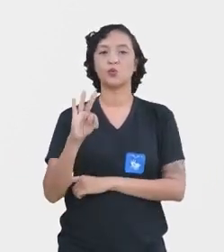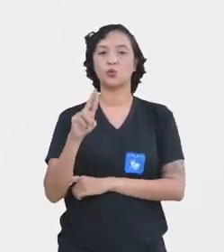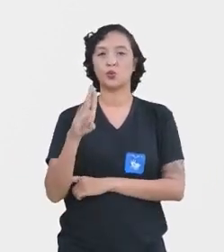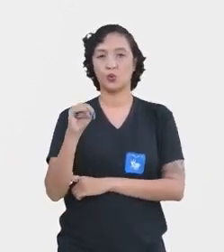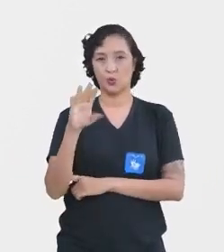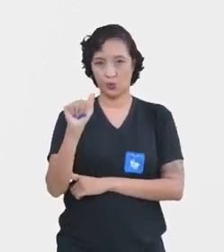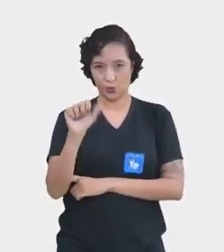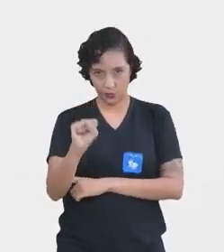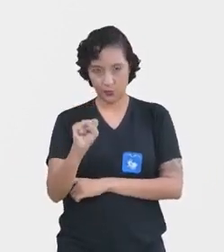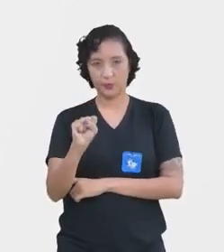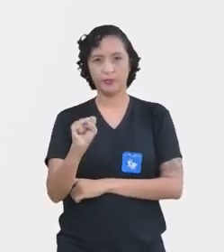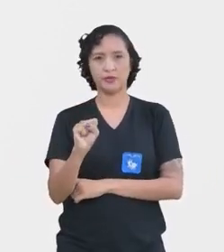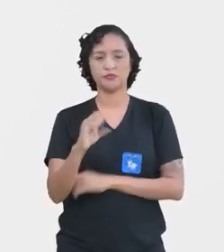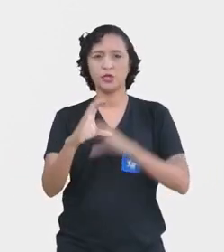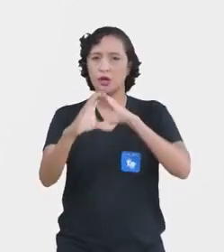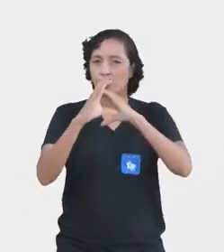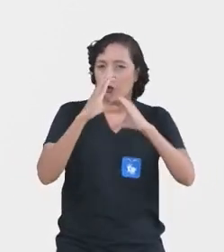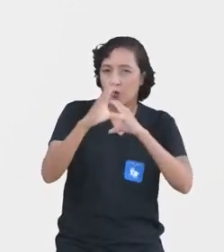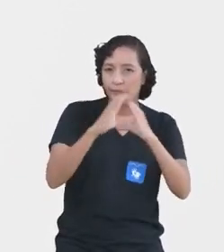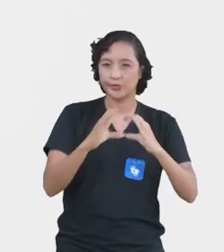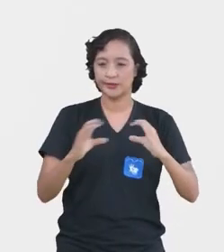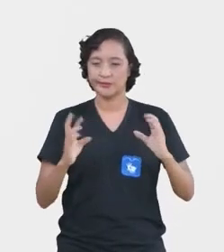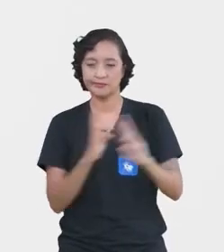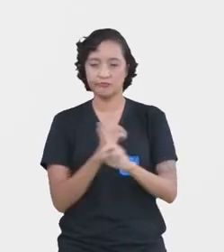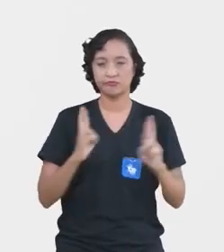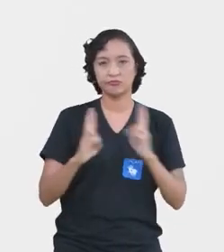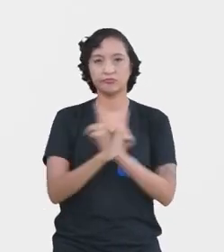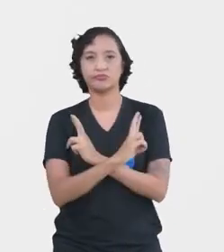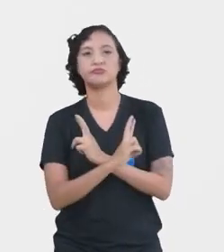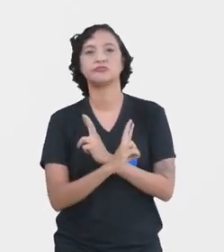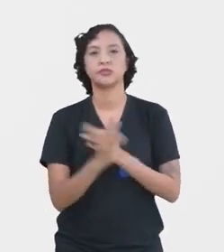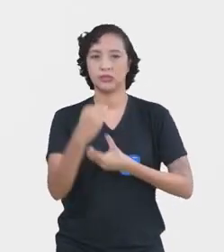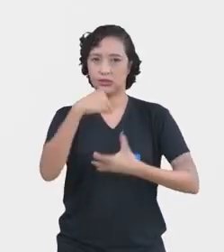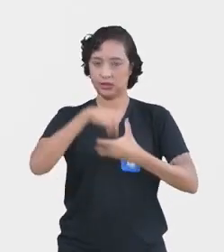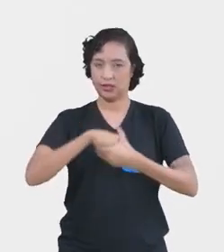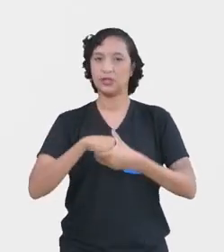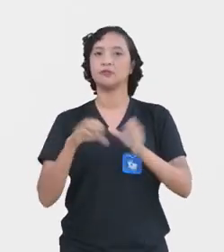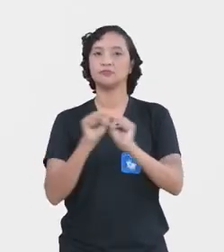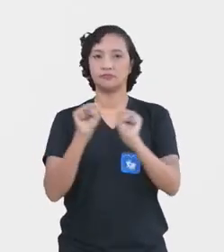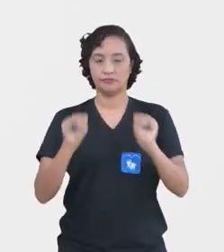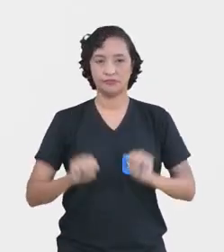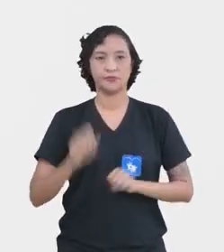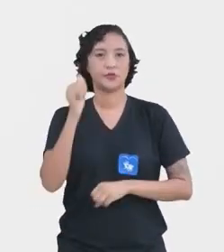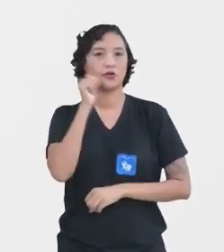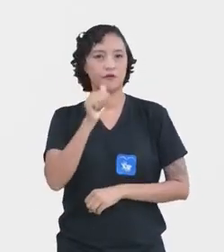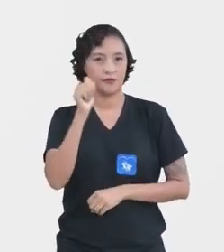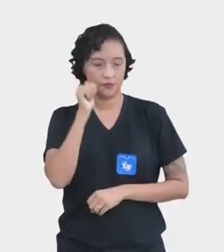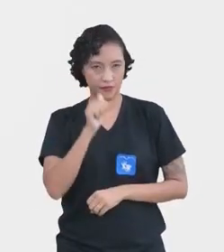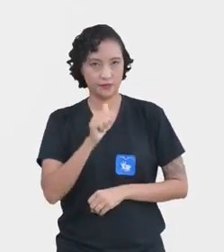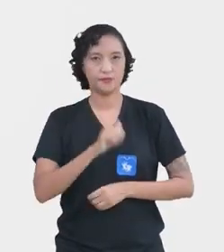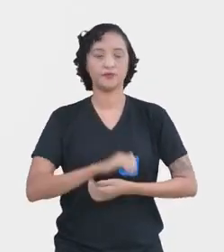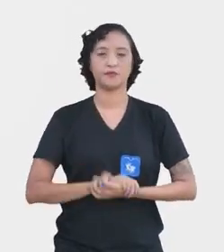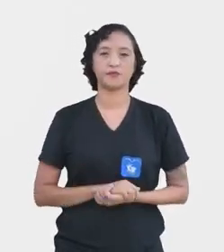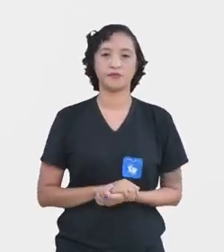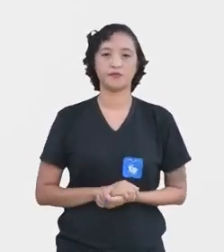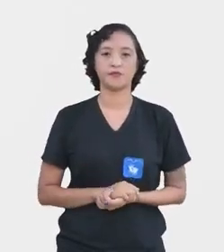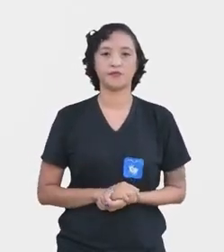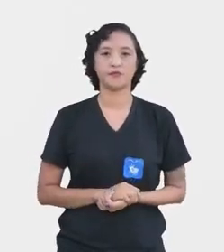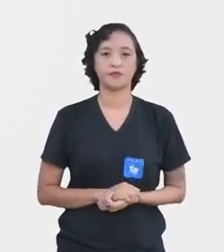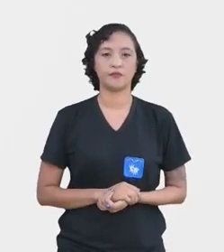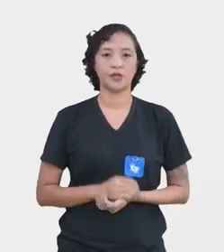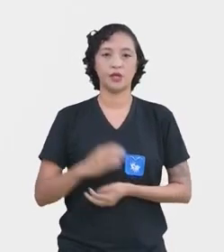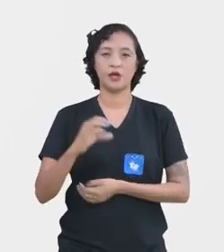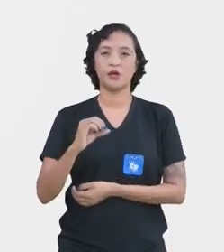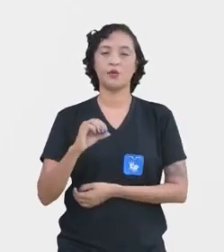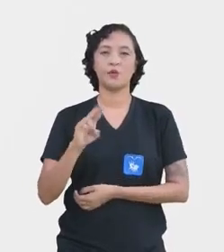essa comunicação que os ovários fazem para que os óvulos sejam lançados e ele faça toda